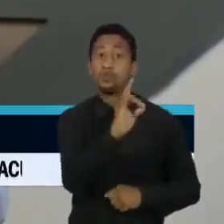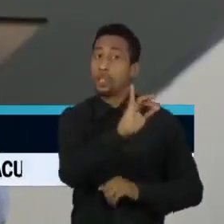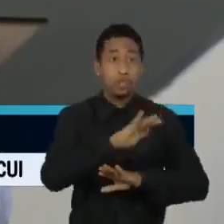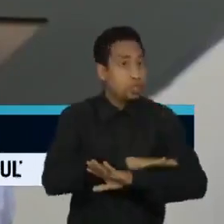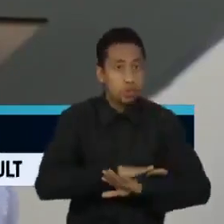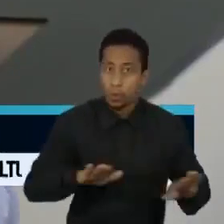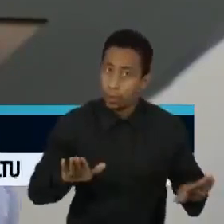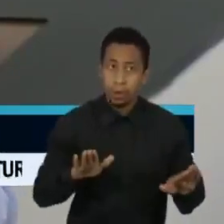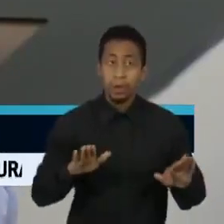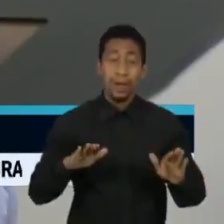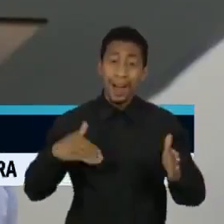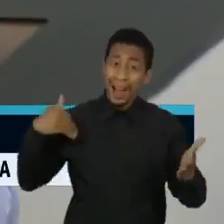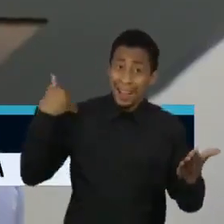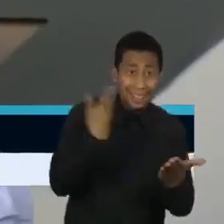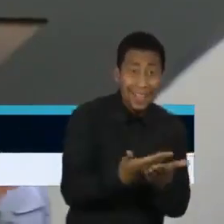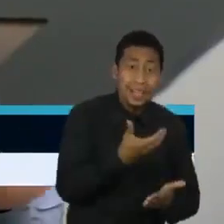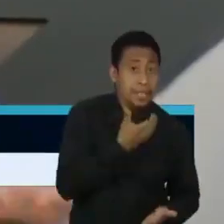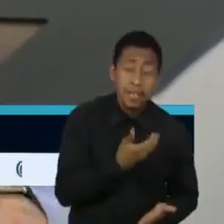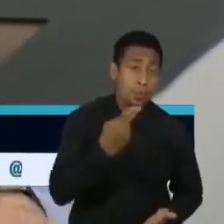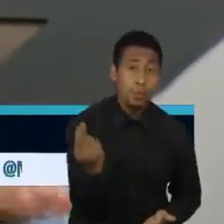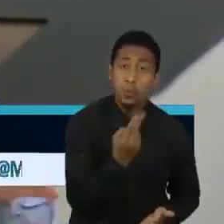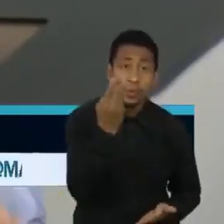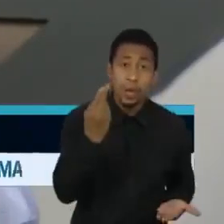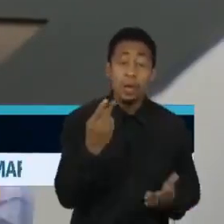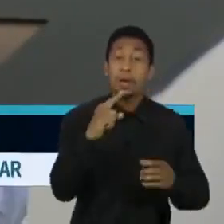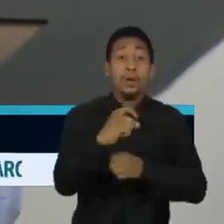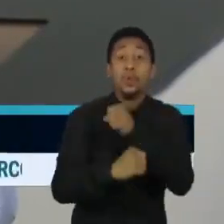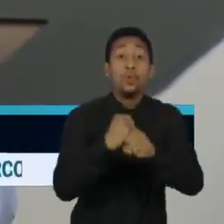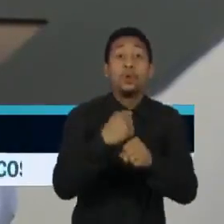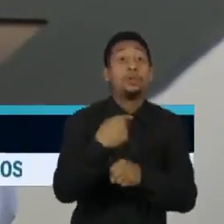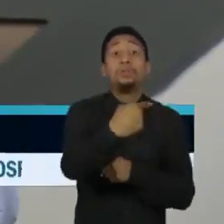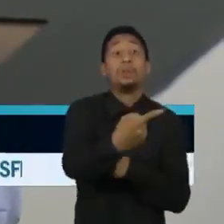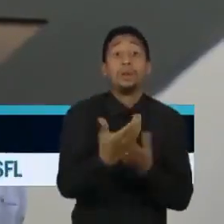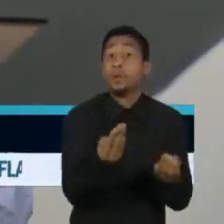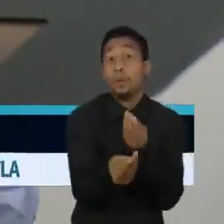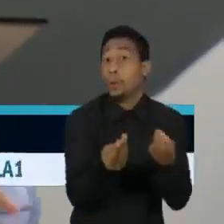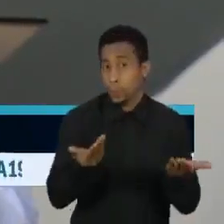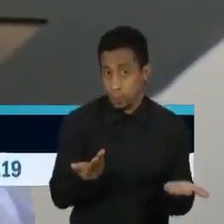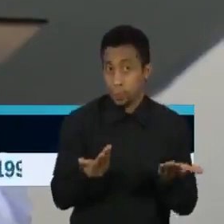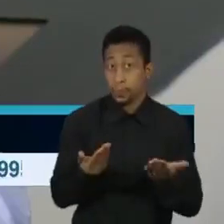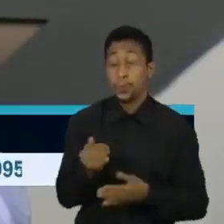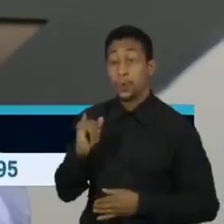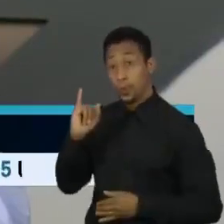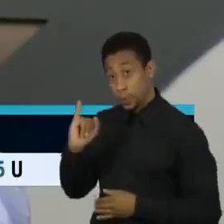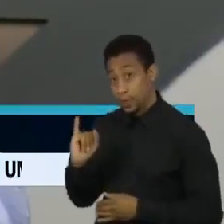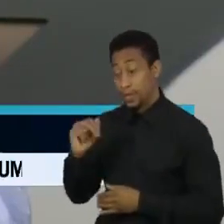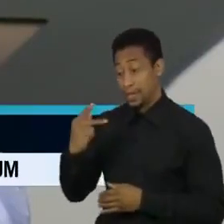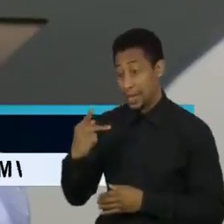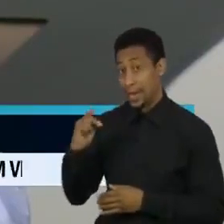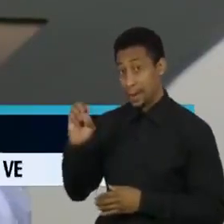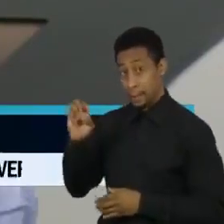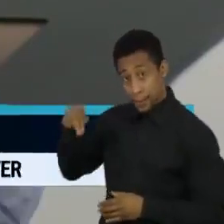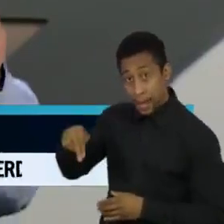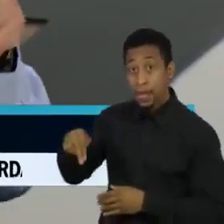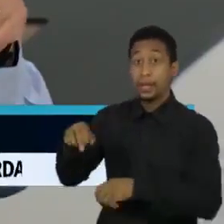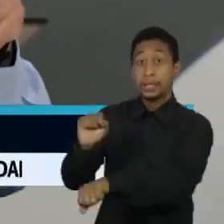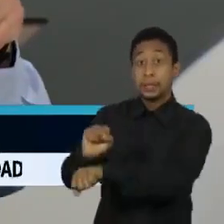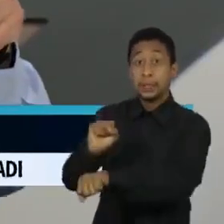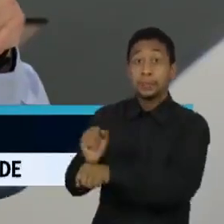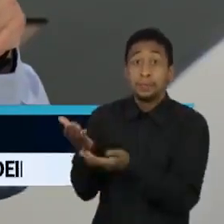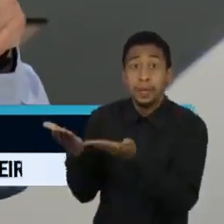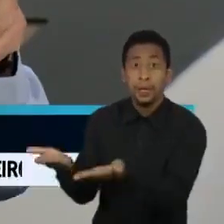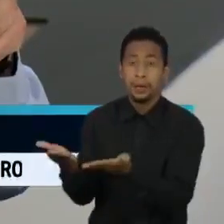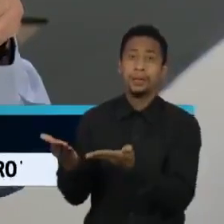E depois tem o ano que vem também. Quer dizer, o IPEM necessita desses recursos. Este é um problema do programa nuclear brasileiro,